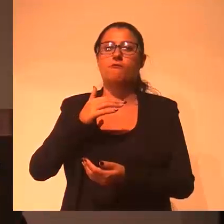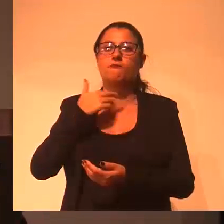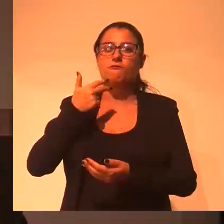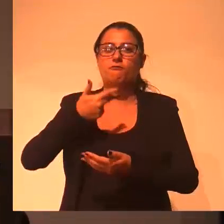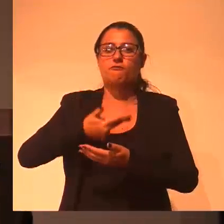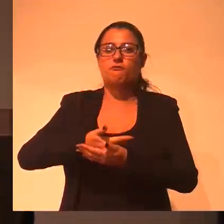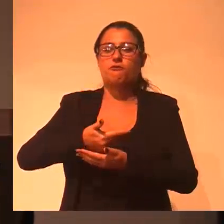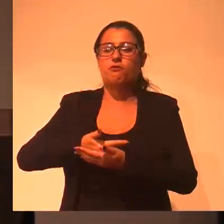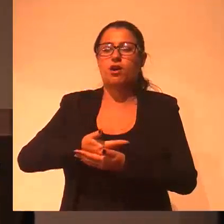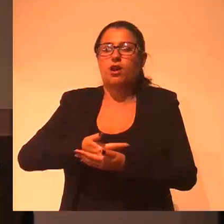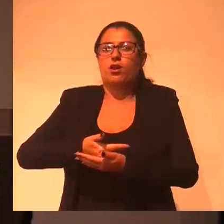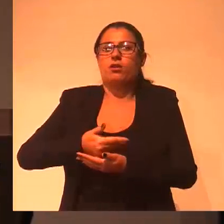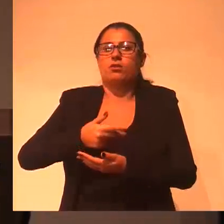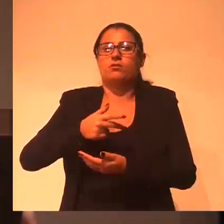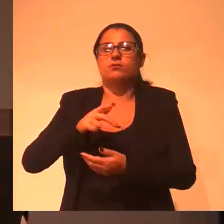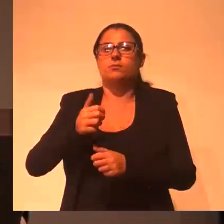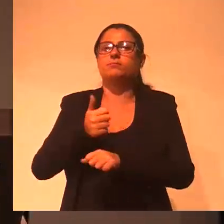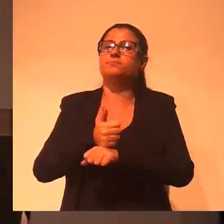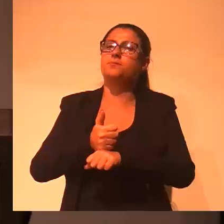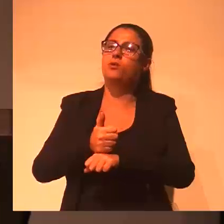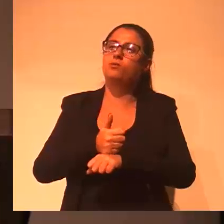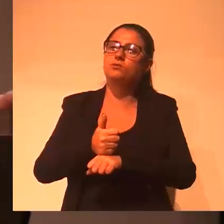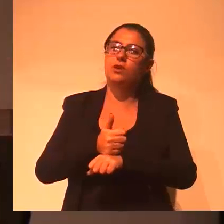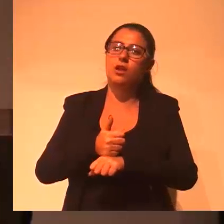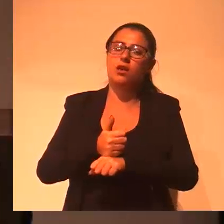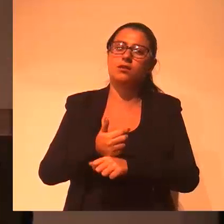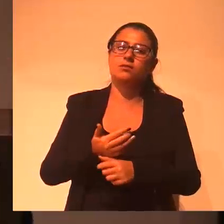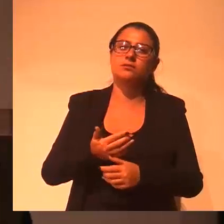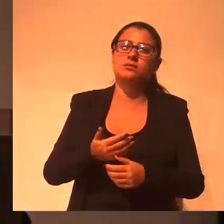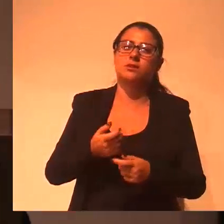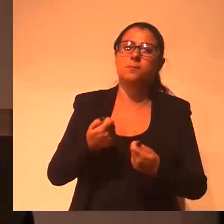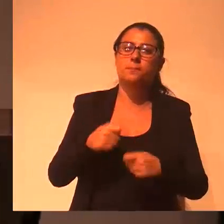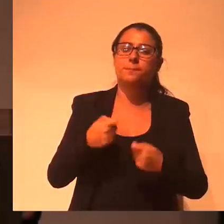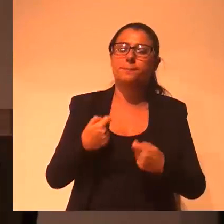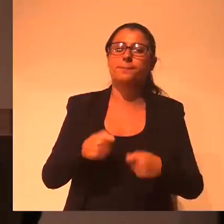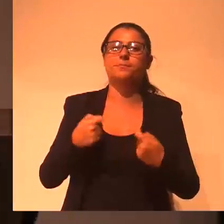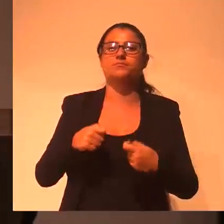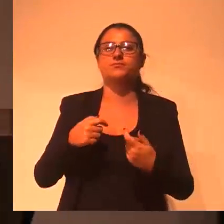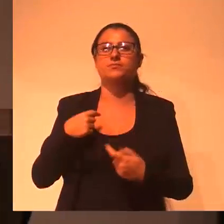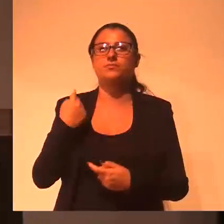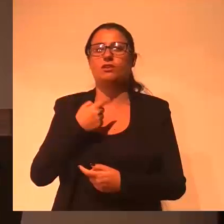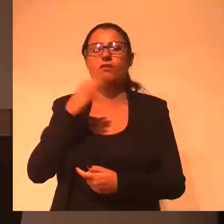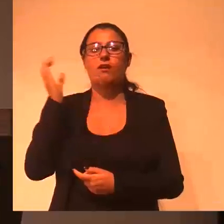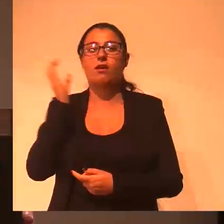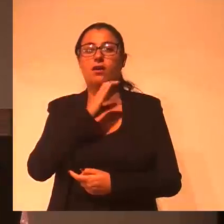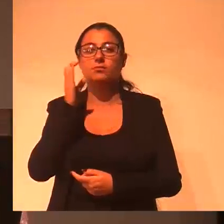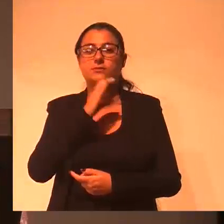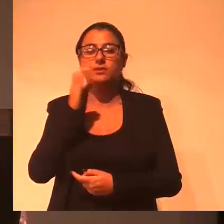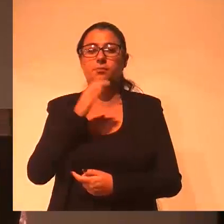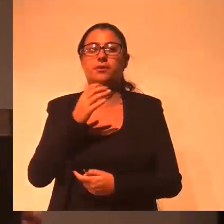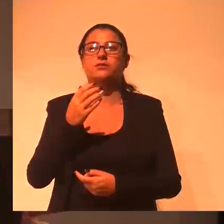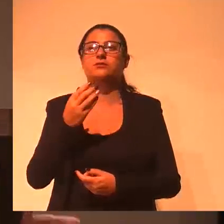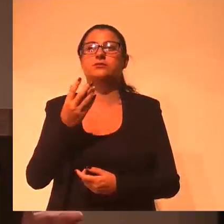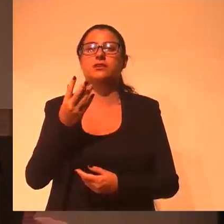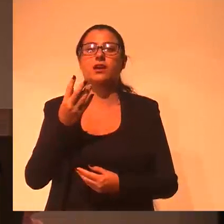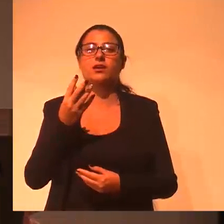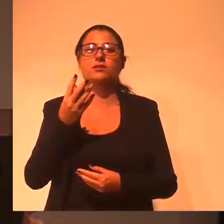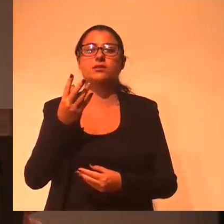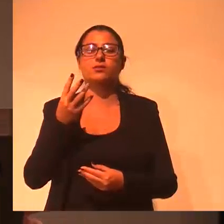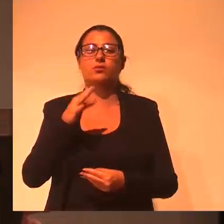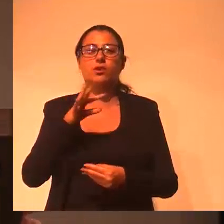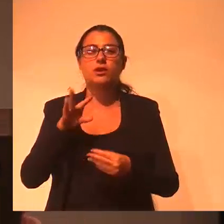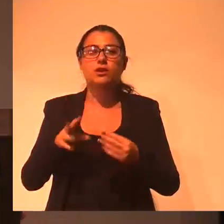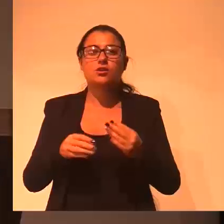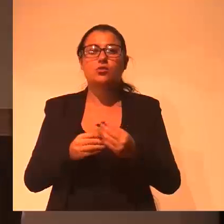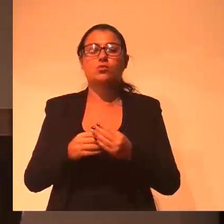Você precisa de profissionalização desses. Então, a minha sugestão é que rapidamente a gente inclua aqui na LOA, não é? A gente tem uma oportunidade